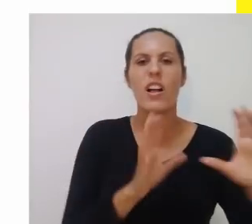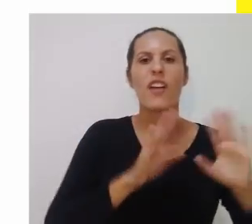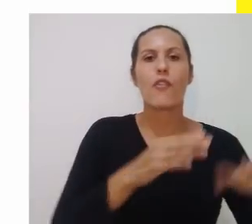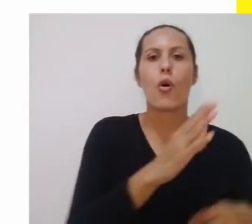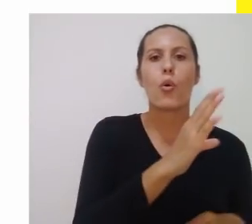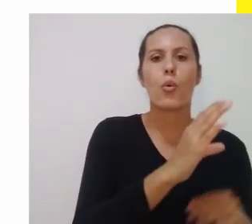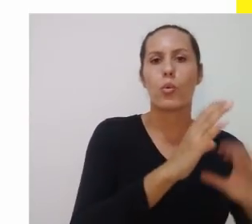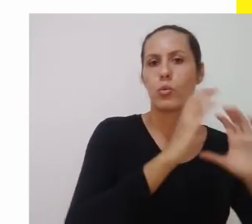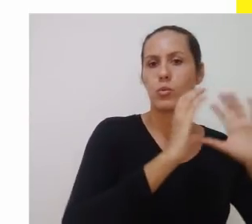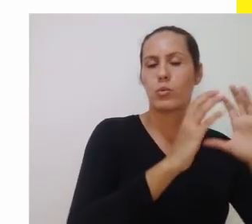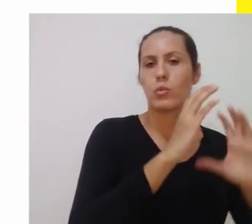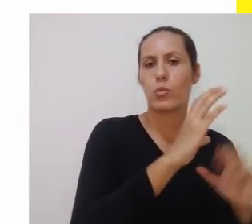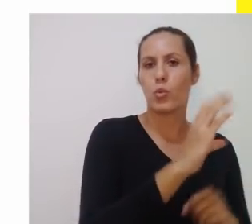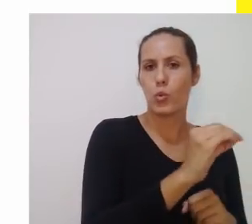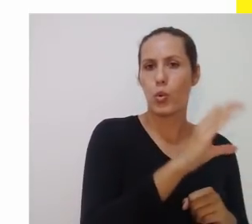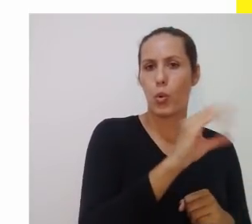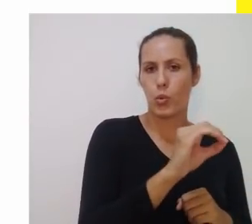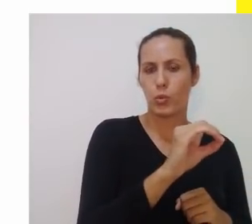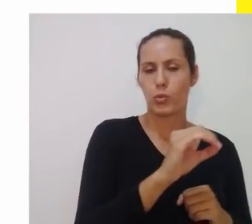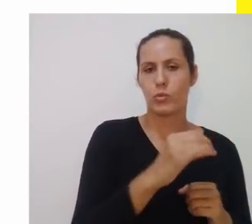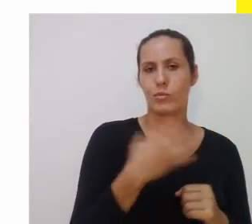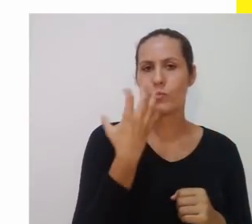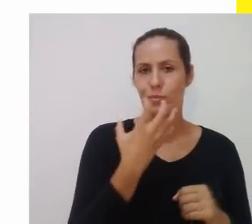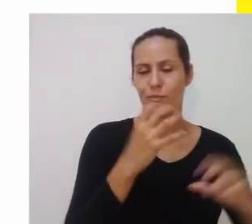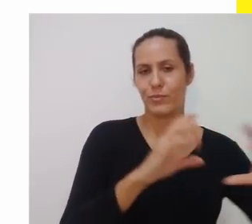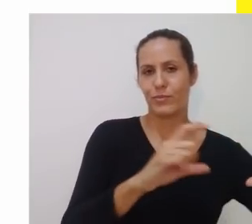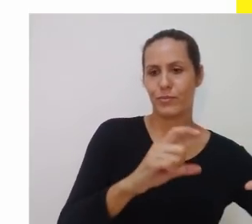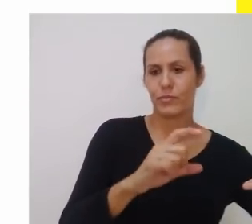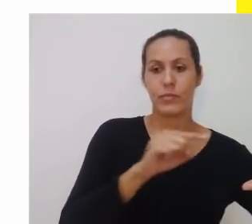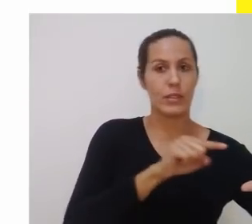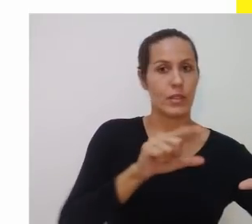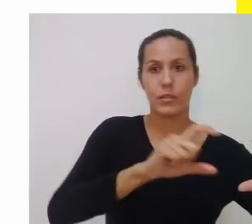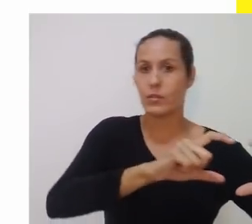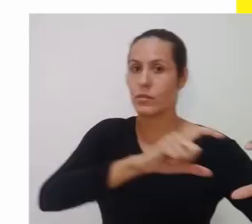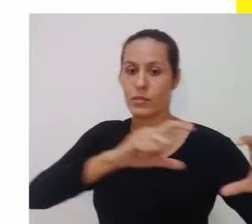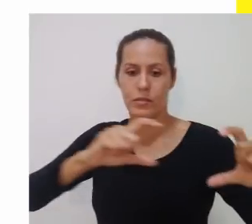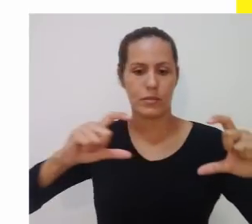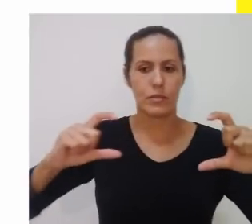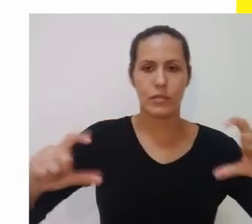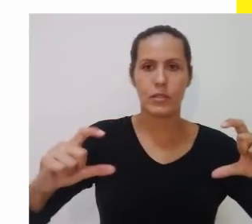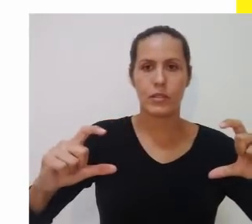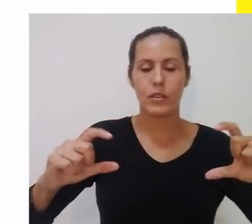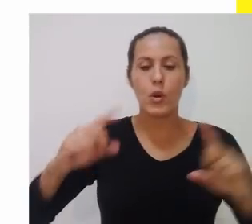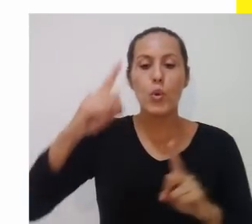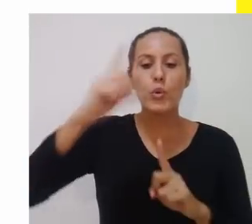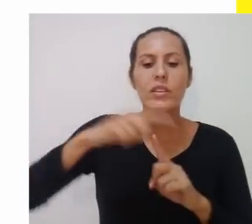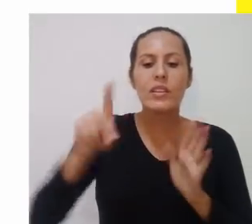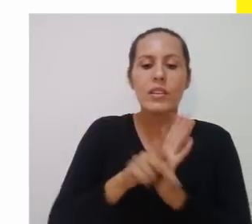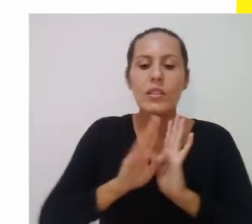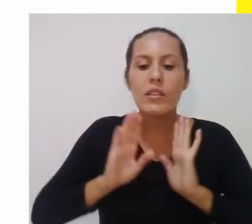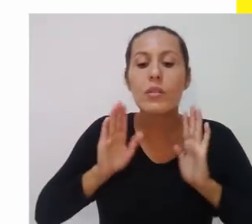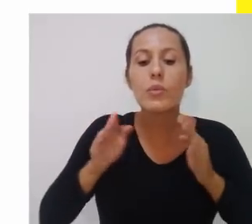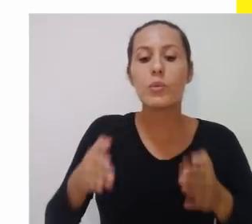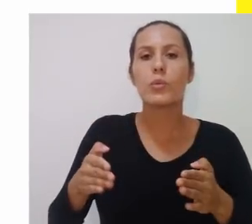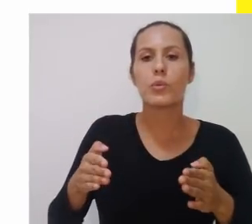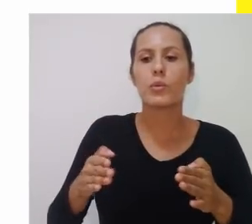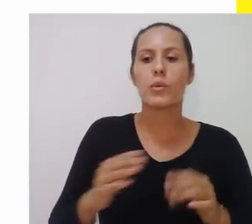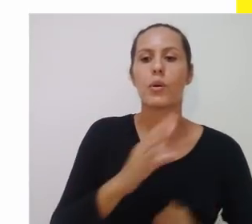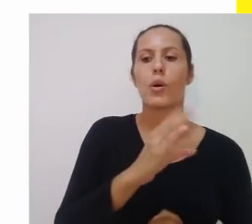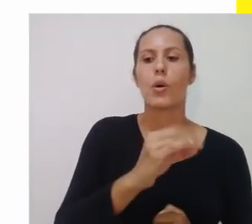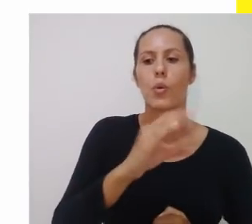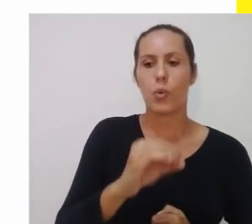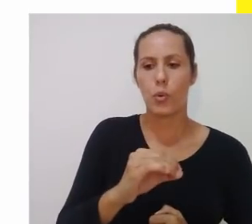expressão toda. Eu não vim aqui falar sobre o coco, que já seria uma maravilha falar sobre o coco, mas eu vou pegar um